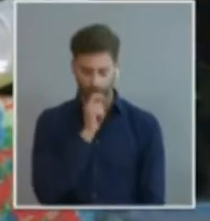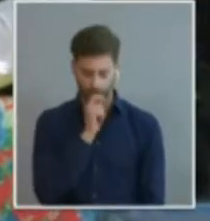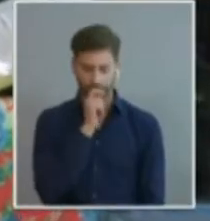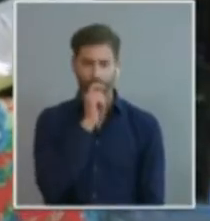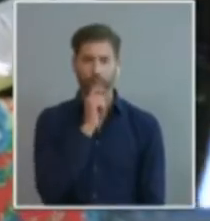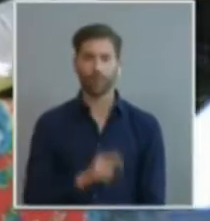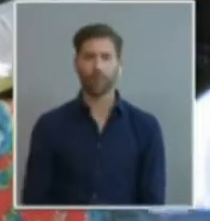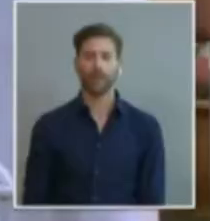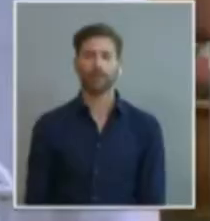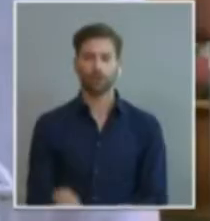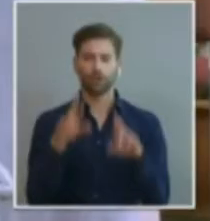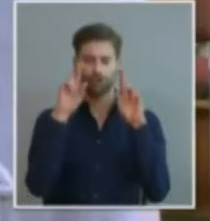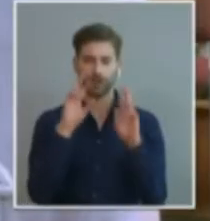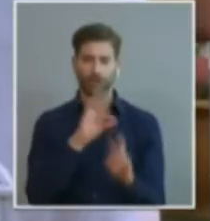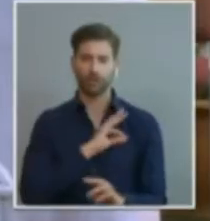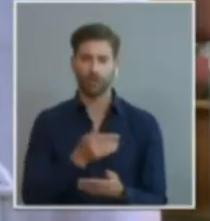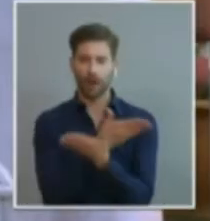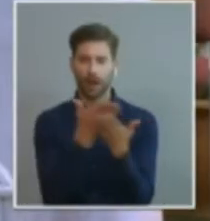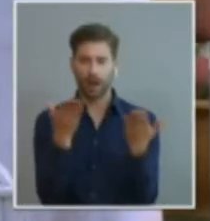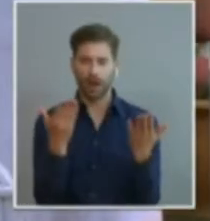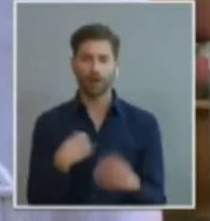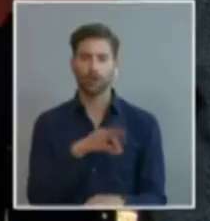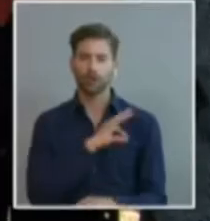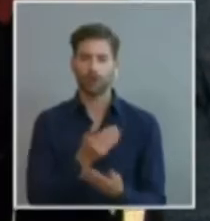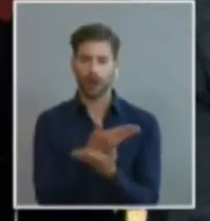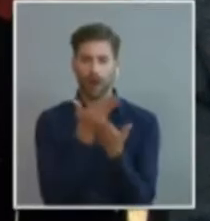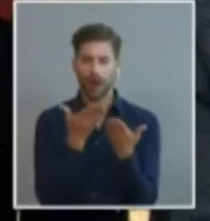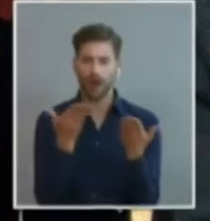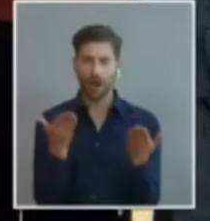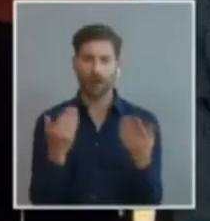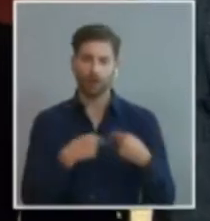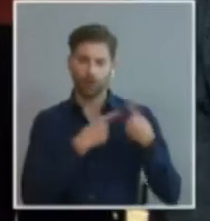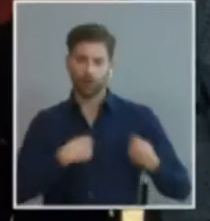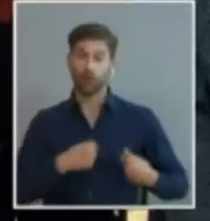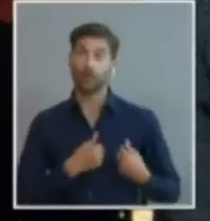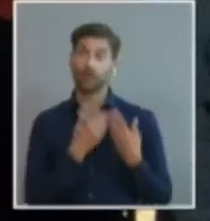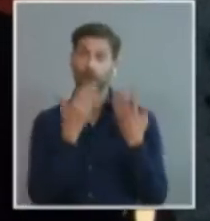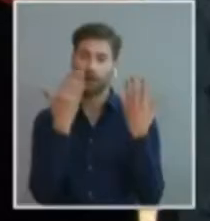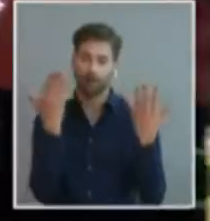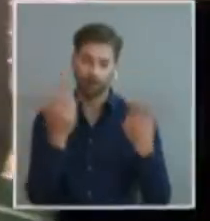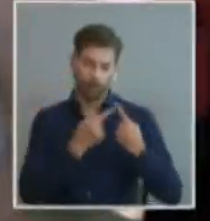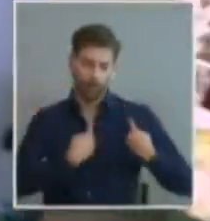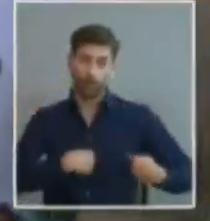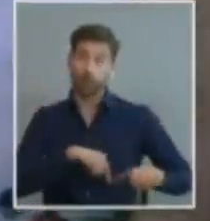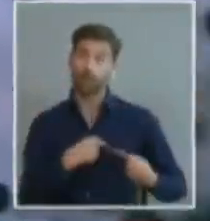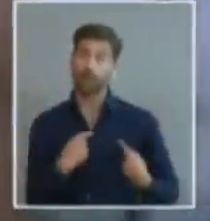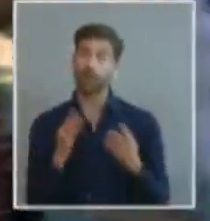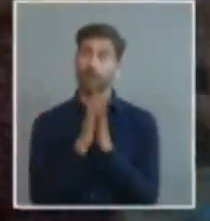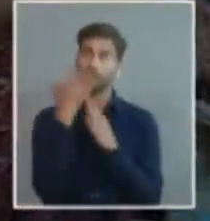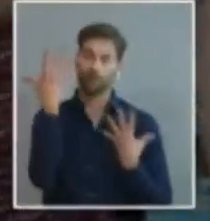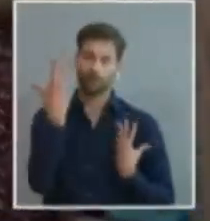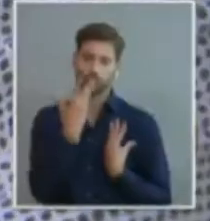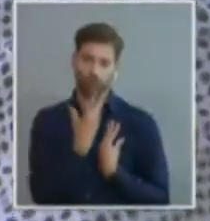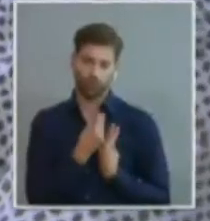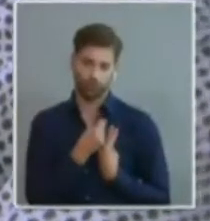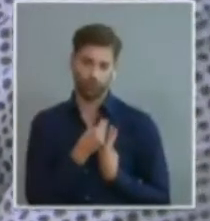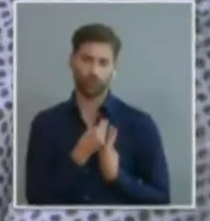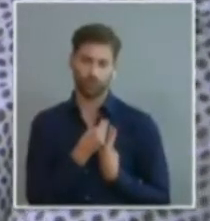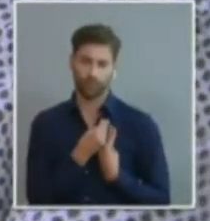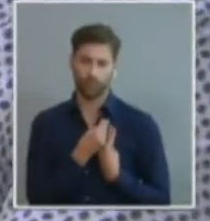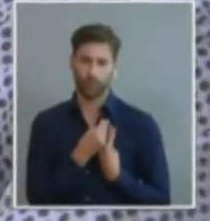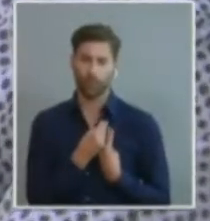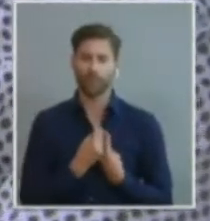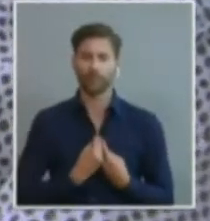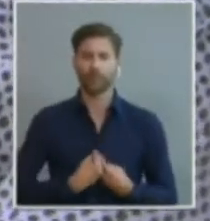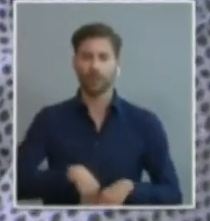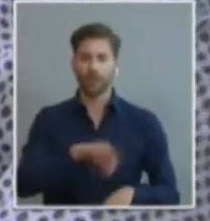O Senhor esteja convosco. Orações ao alto. Nosso coração está em Deus. Demos graças ao